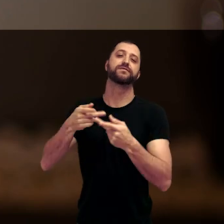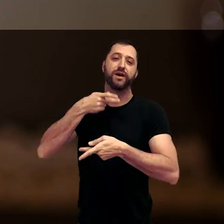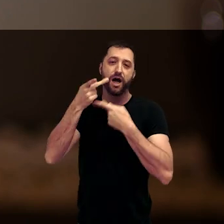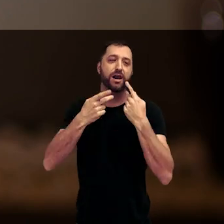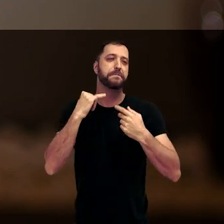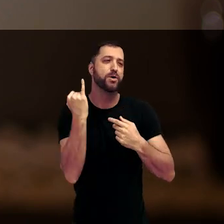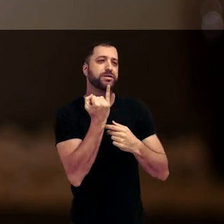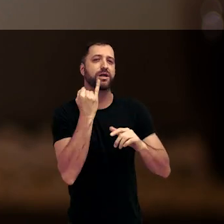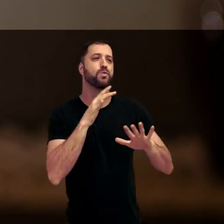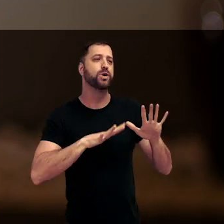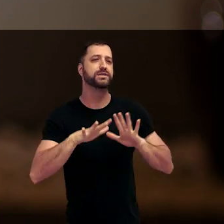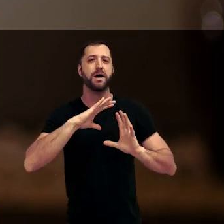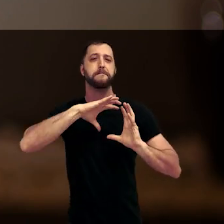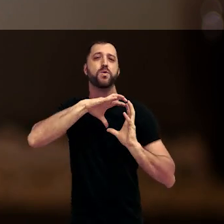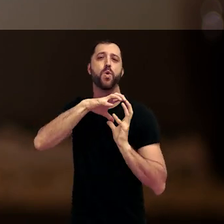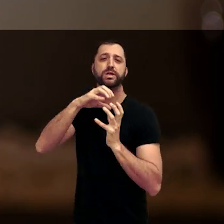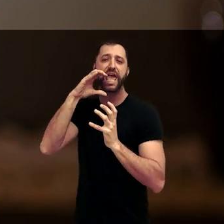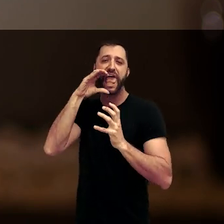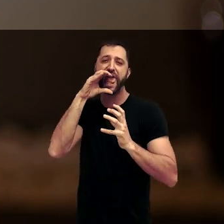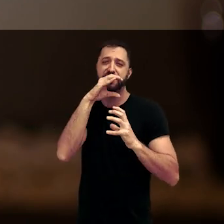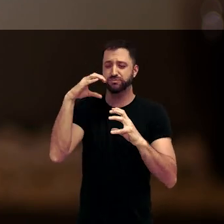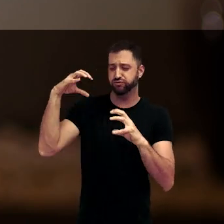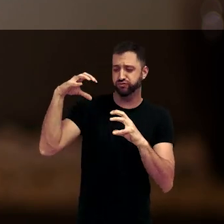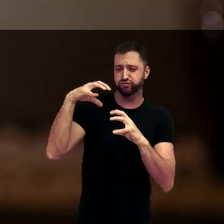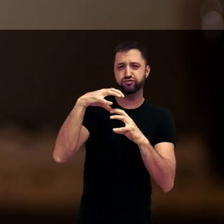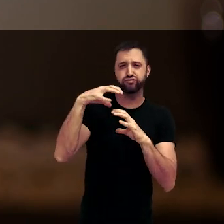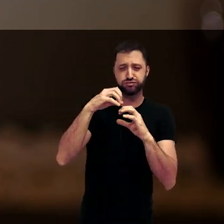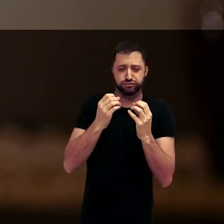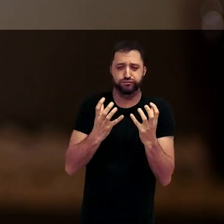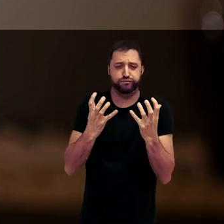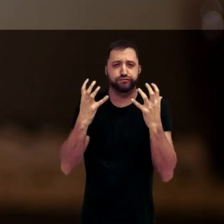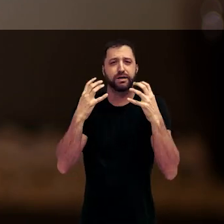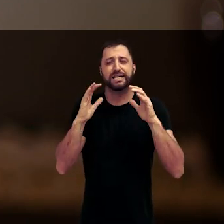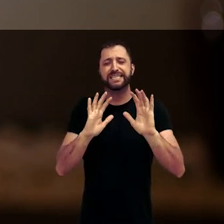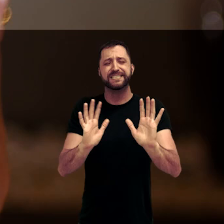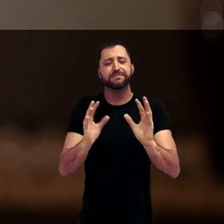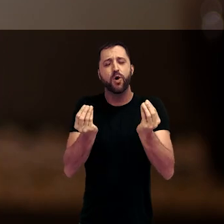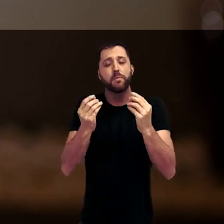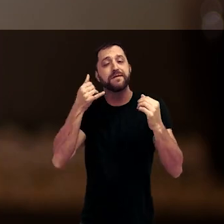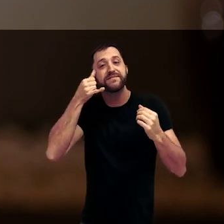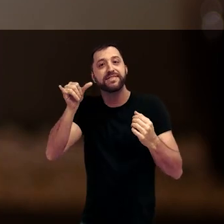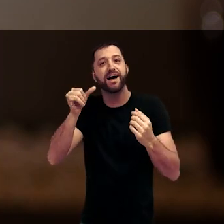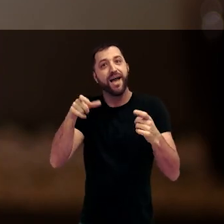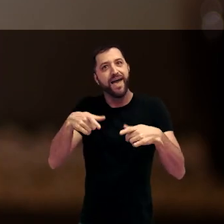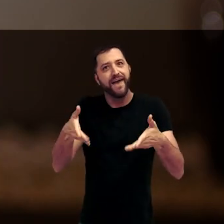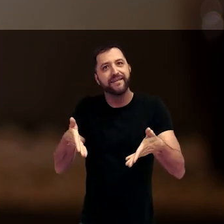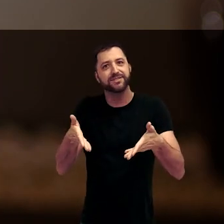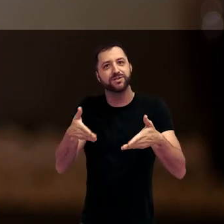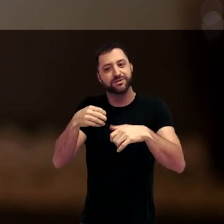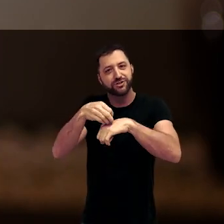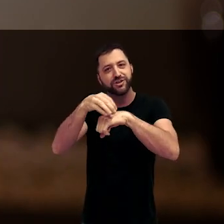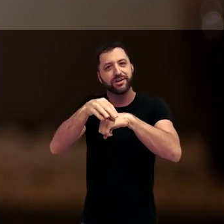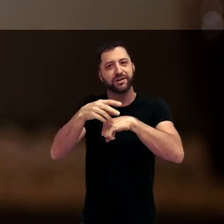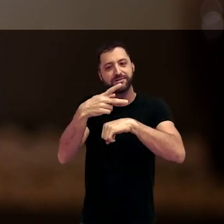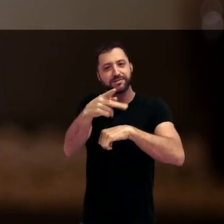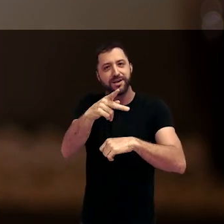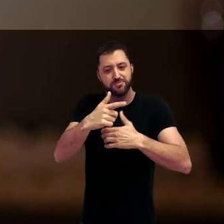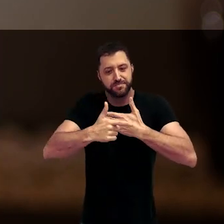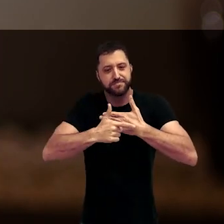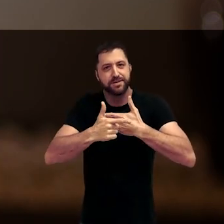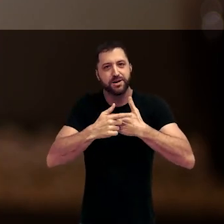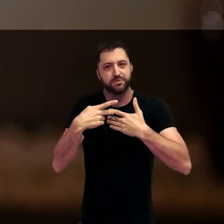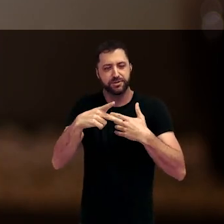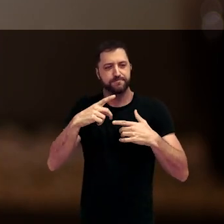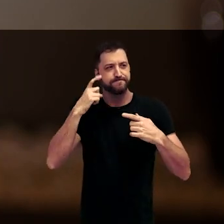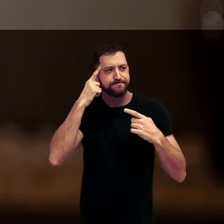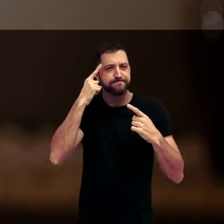é tão falado hoje, de como eu posso diminuir o aquecimento global, de como eu posso ter a minha contribuição. É isso,